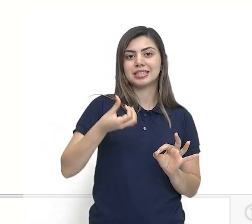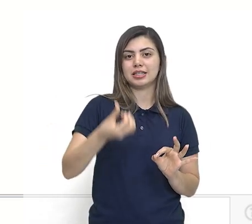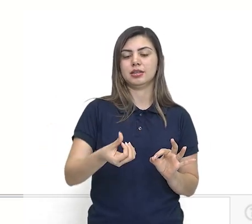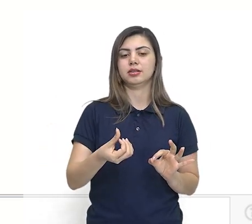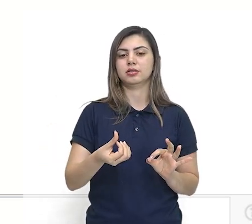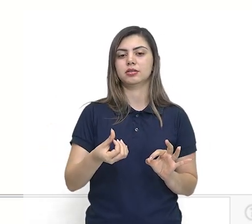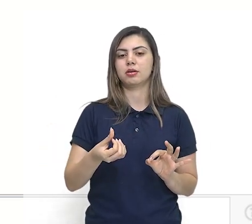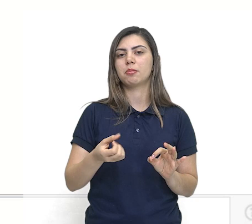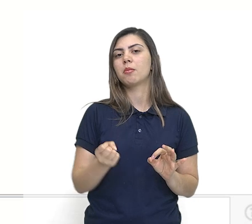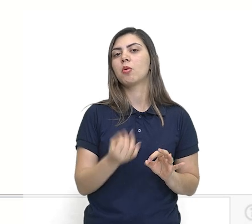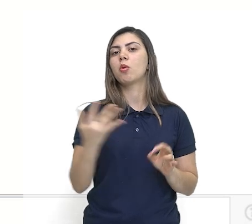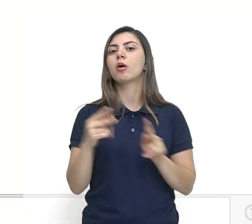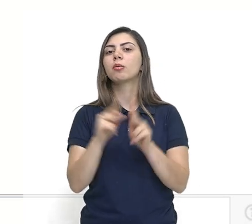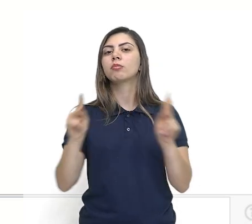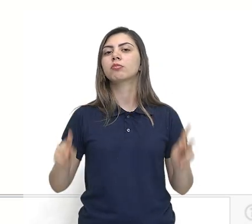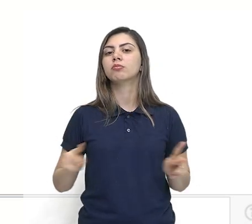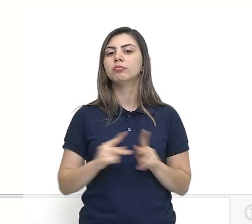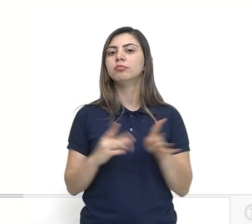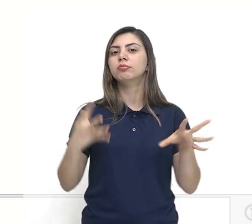Qual é o perímetro dele?